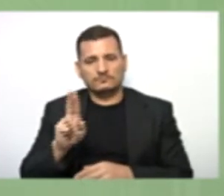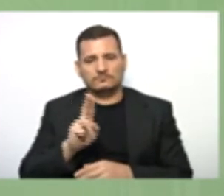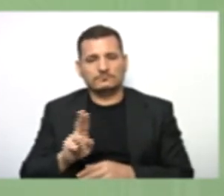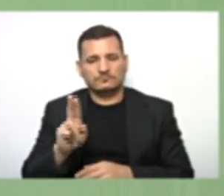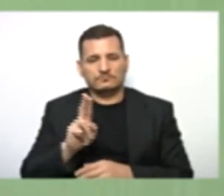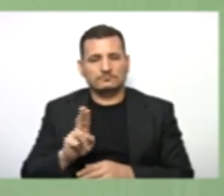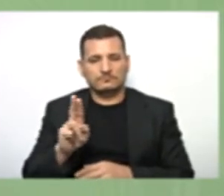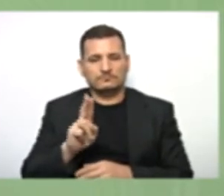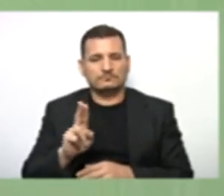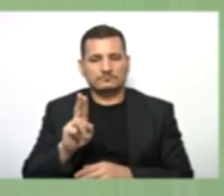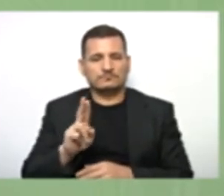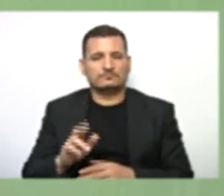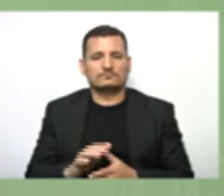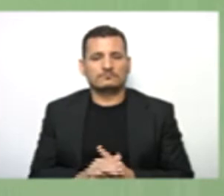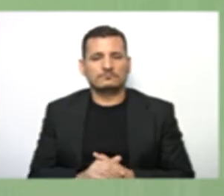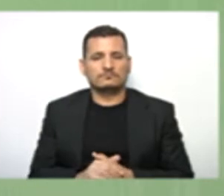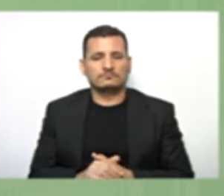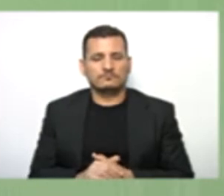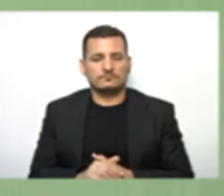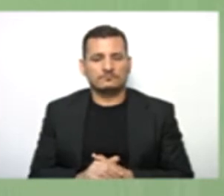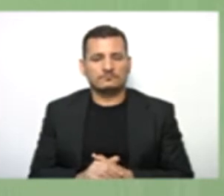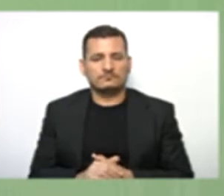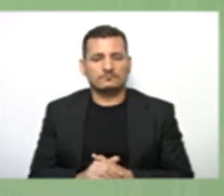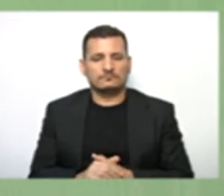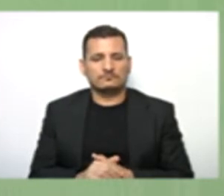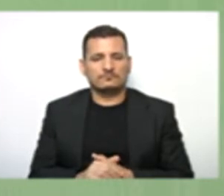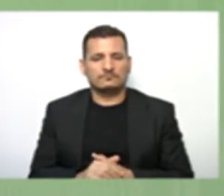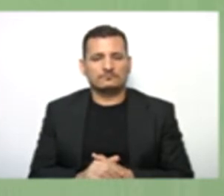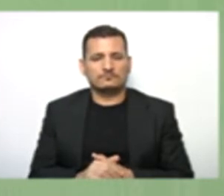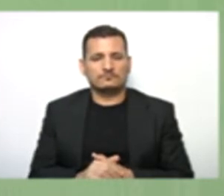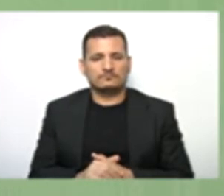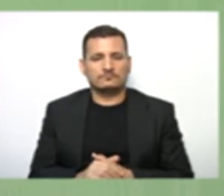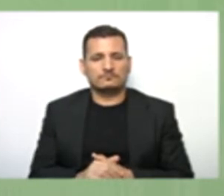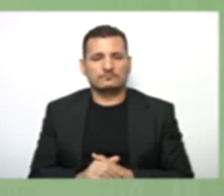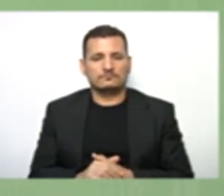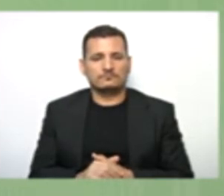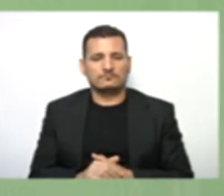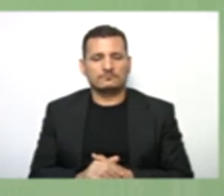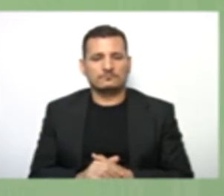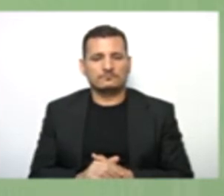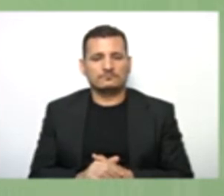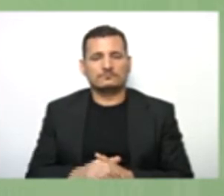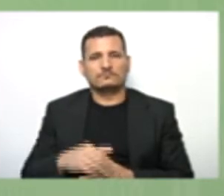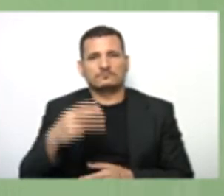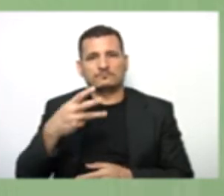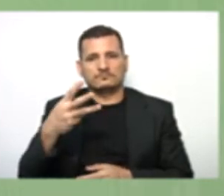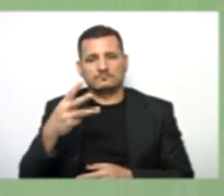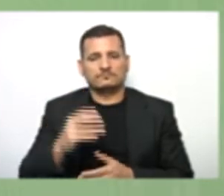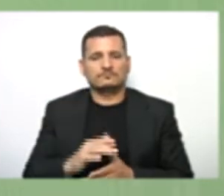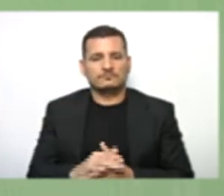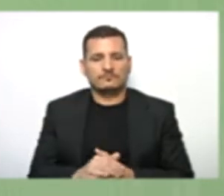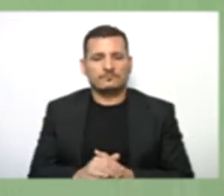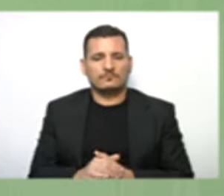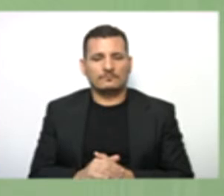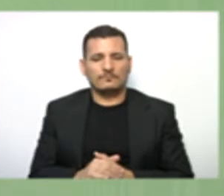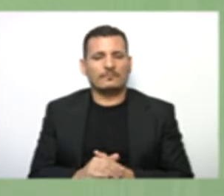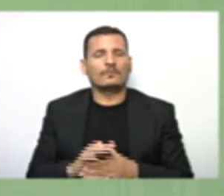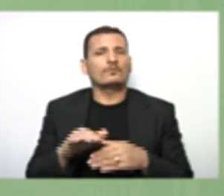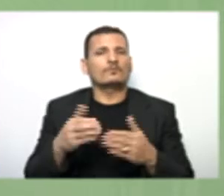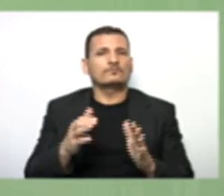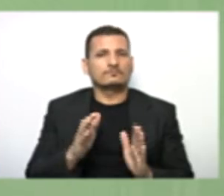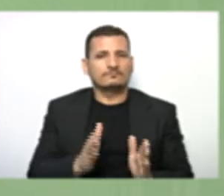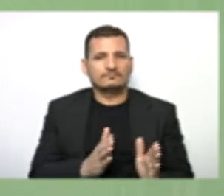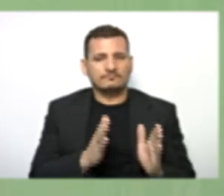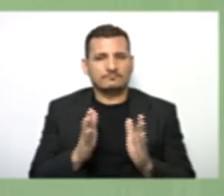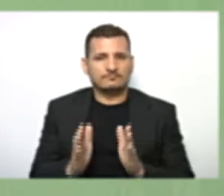são utilizados que um processo utiliza. Questão 3, quais são as